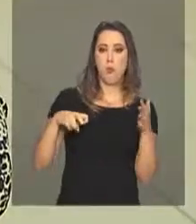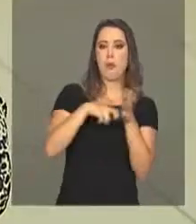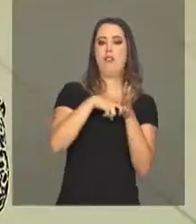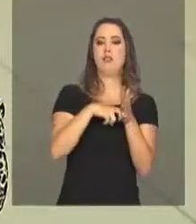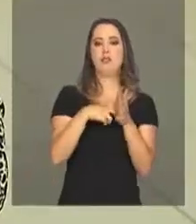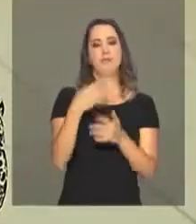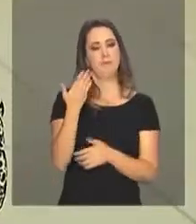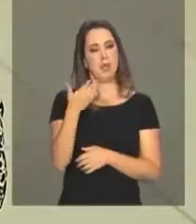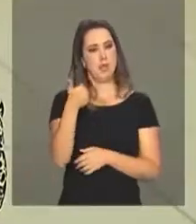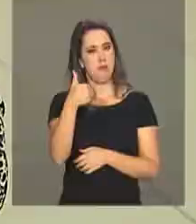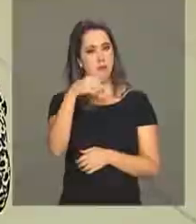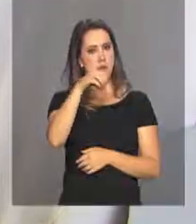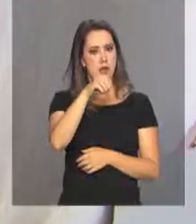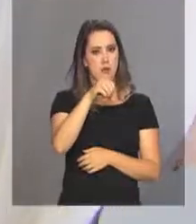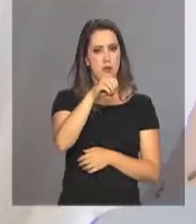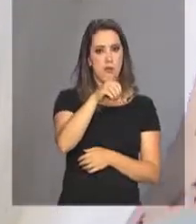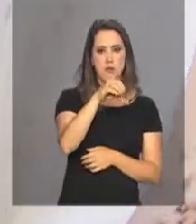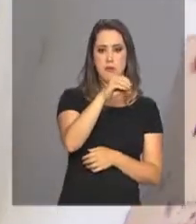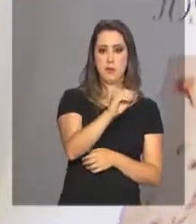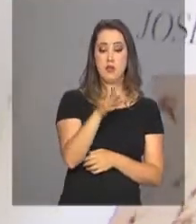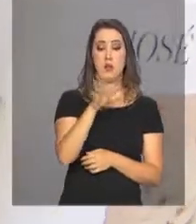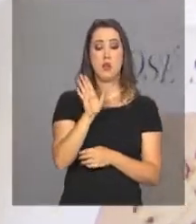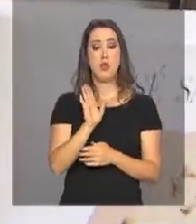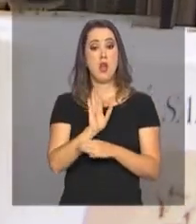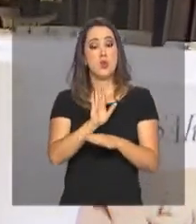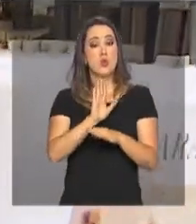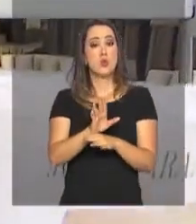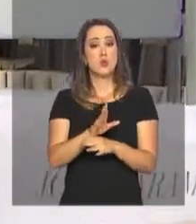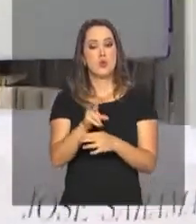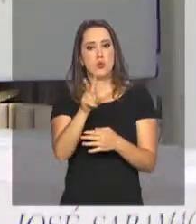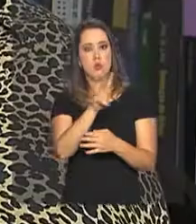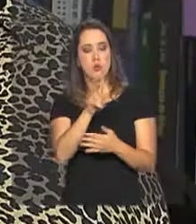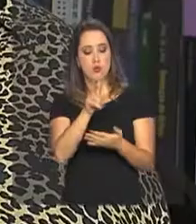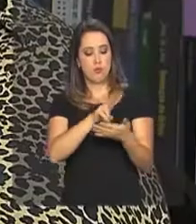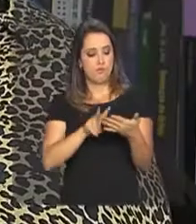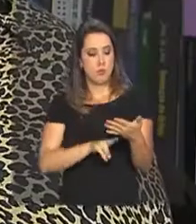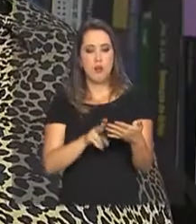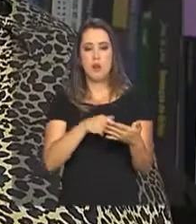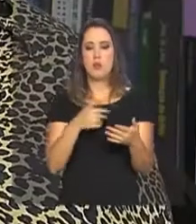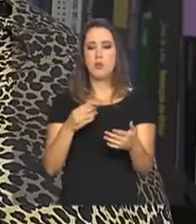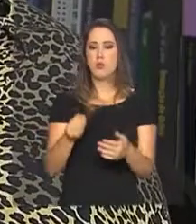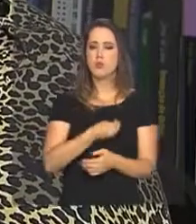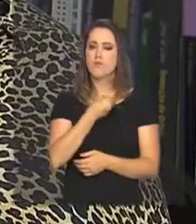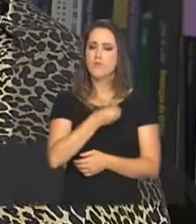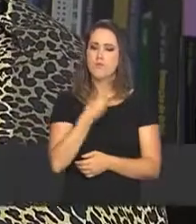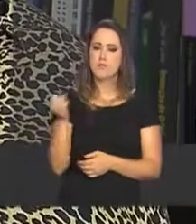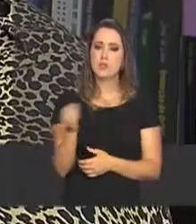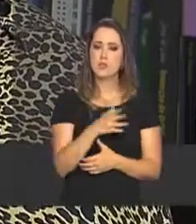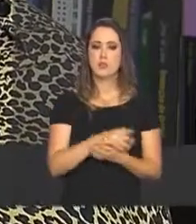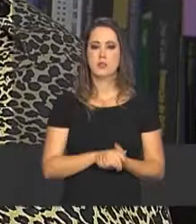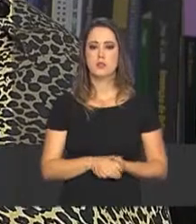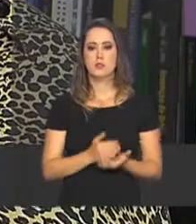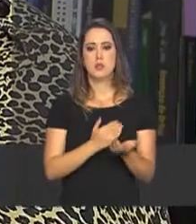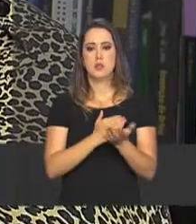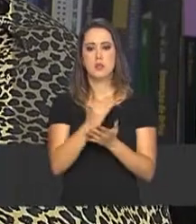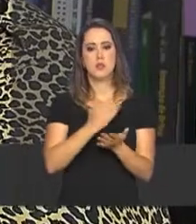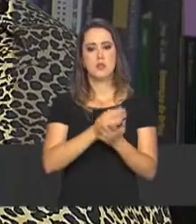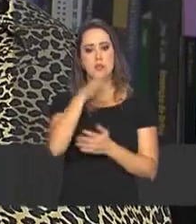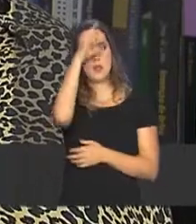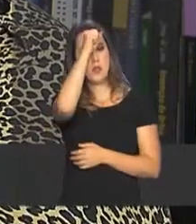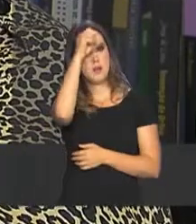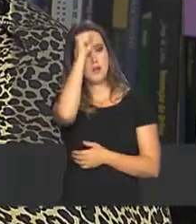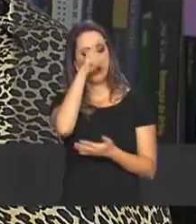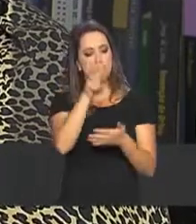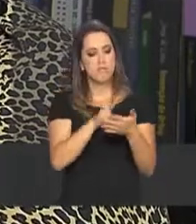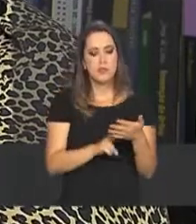1991 foram os livros que ajudaram a conquistar o mundo novo eu comecei a aprender o braille e